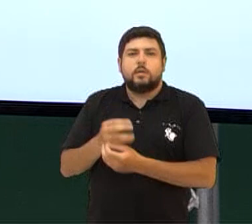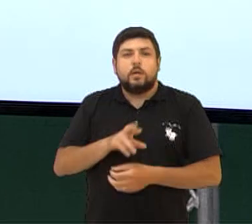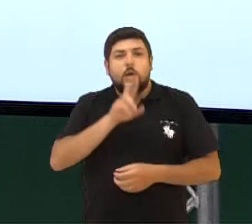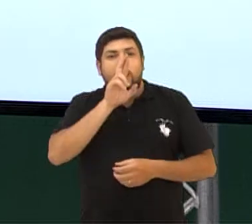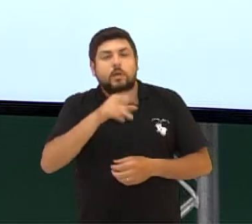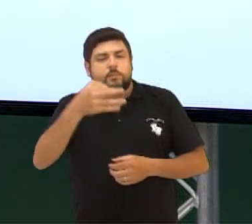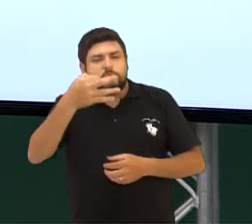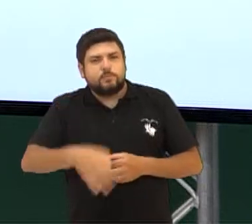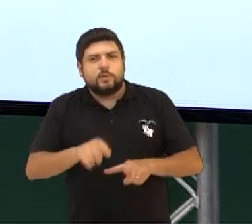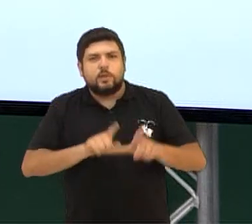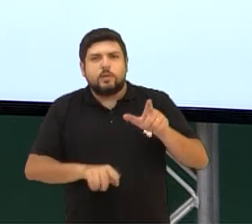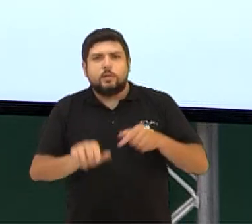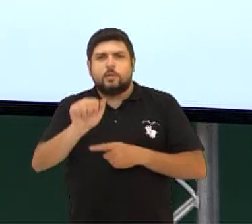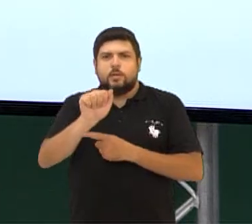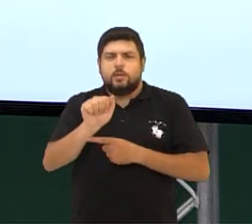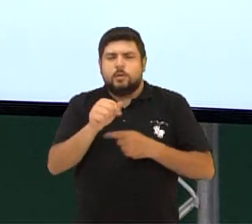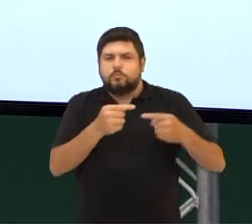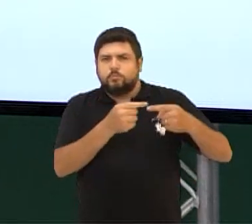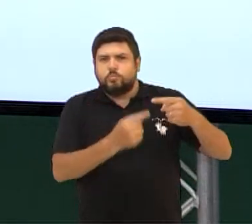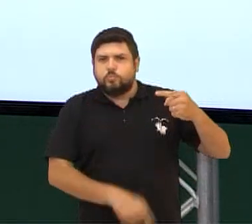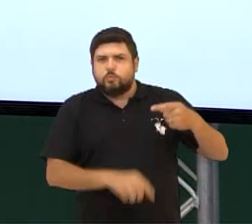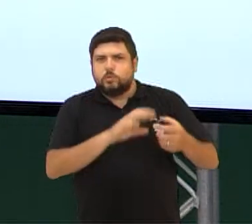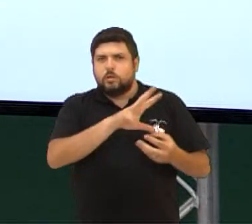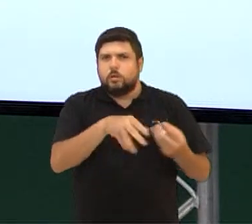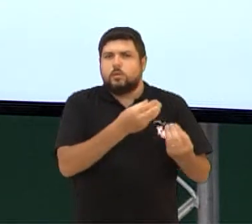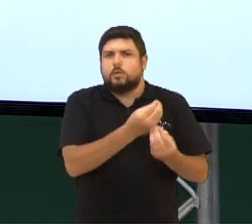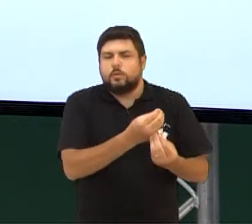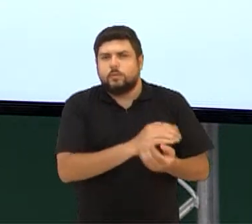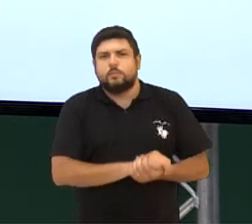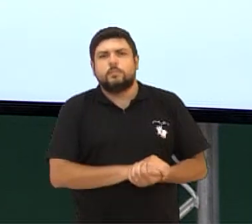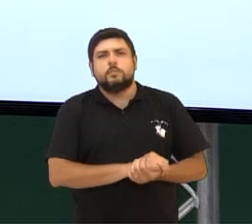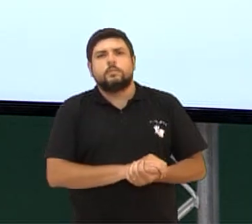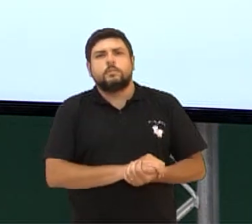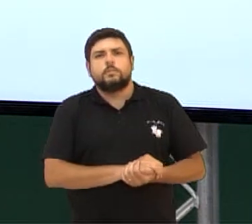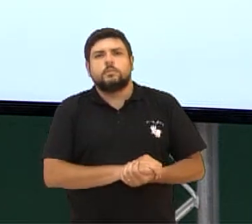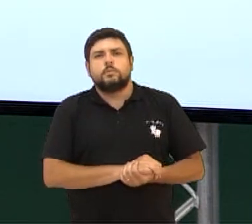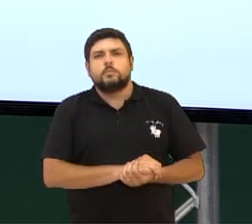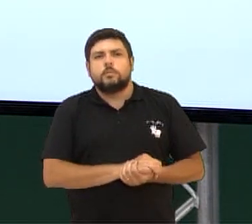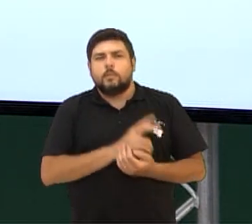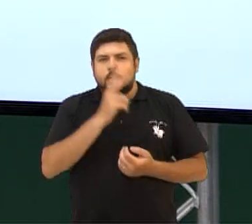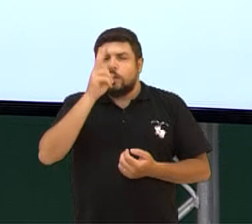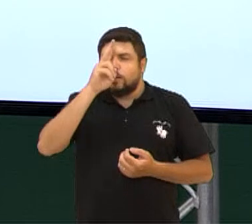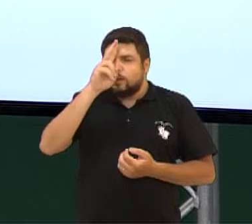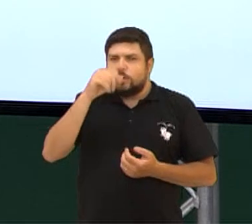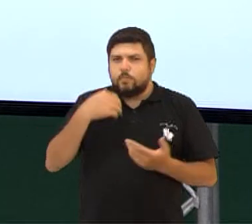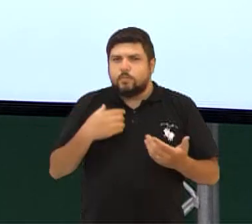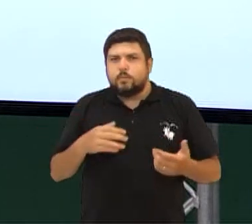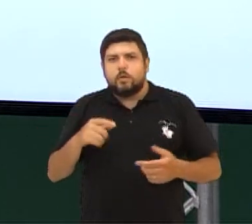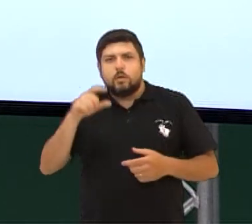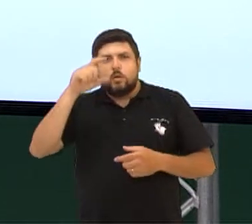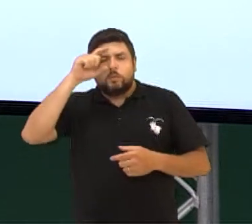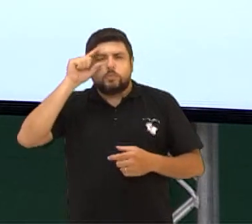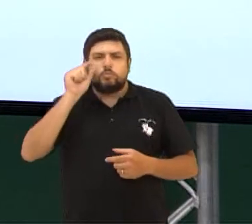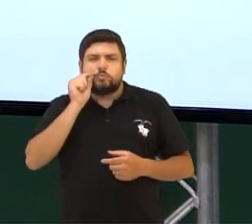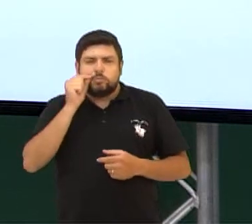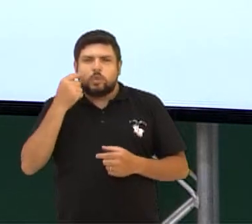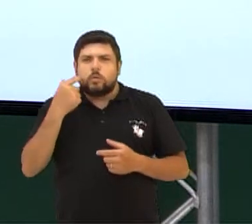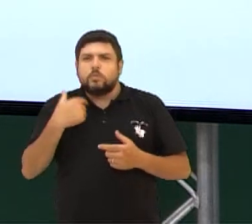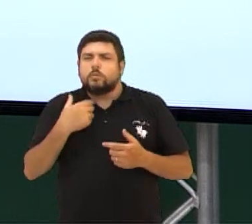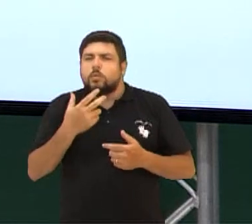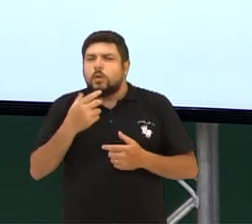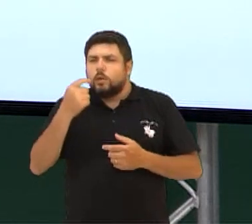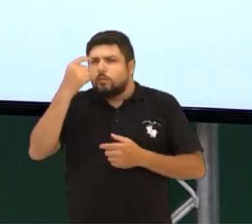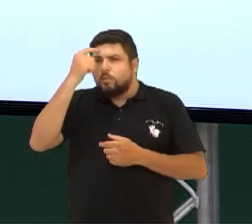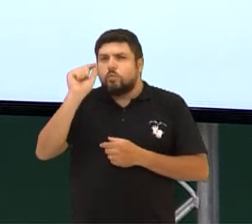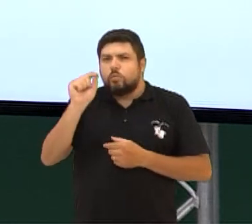letra A, não favorece a arte. Lembro, está até ali muito claro no slide, que o Benjamin achava que essa reprodução